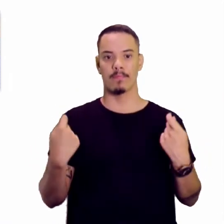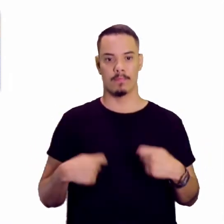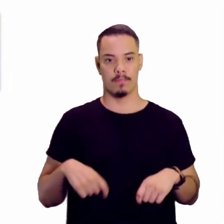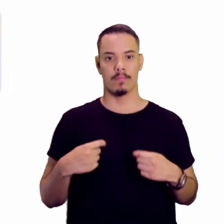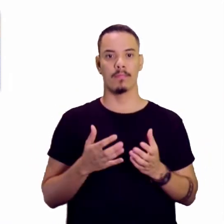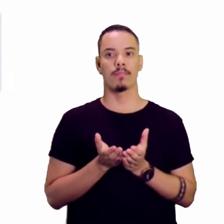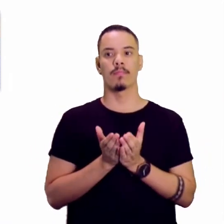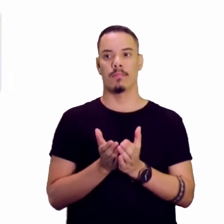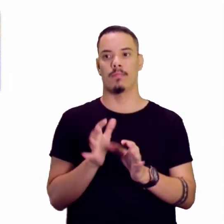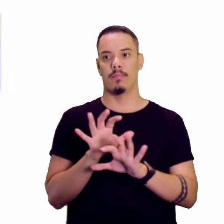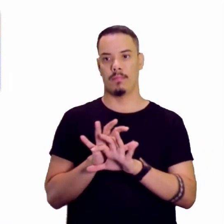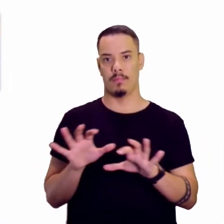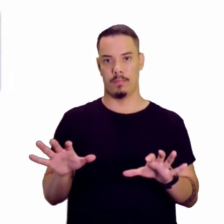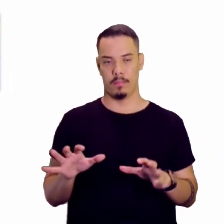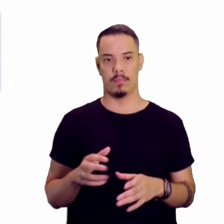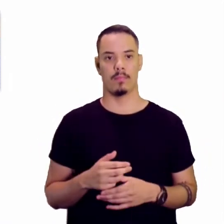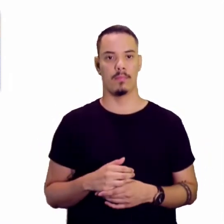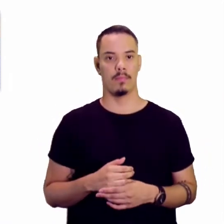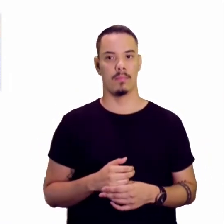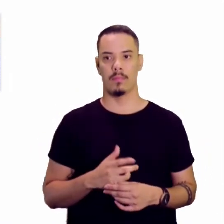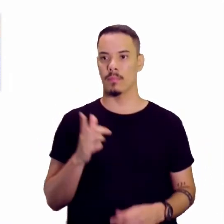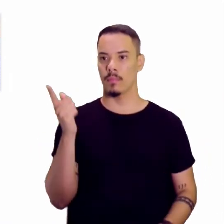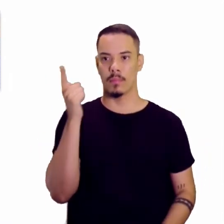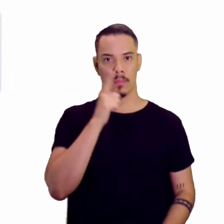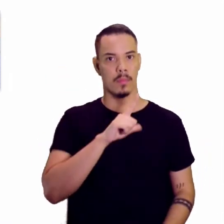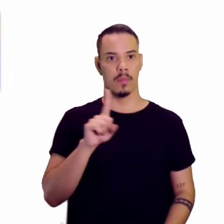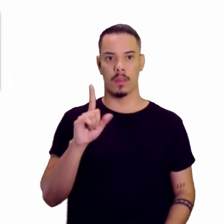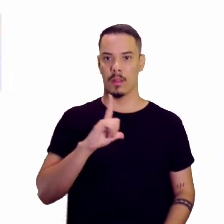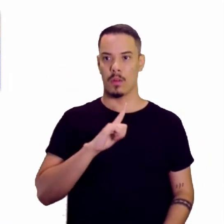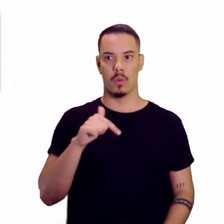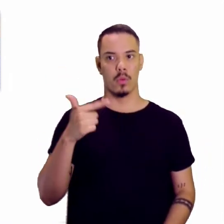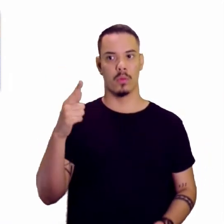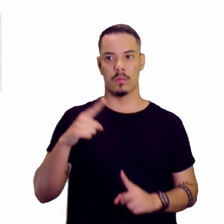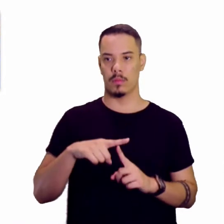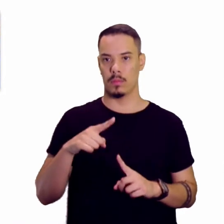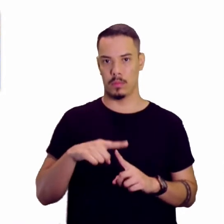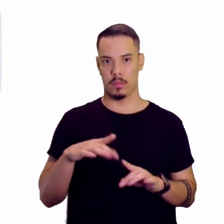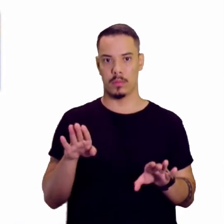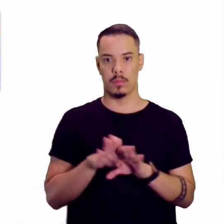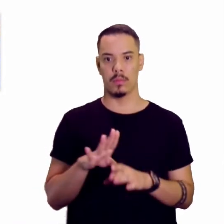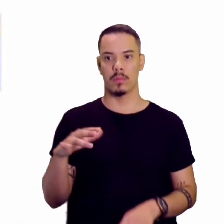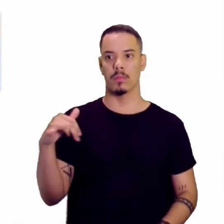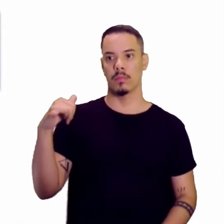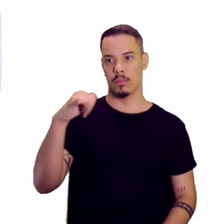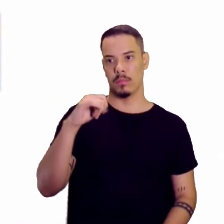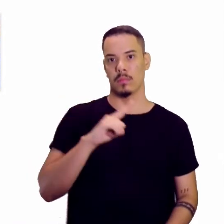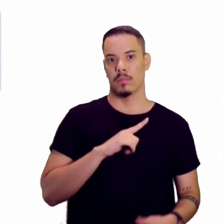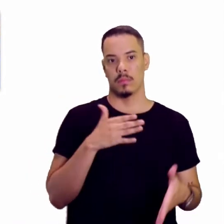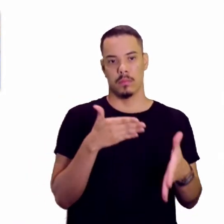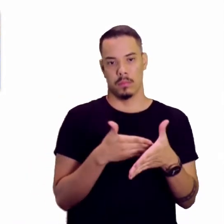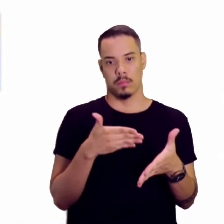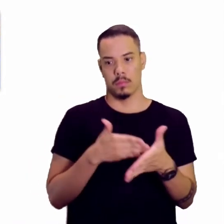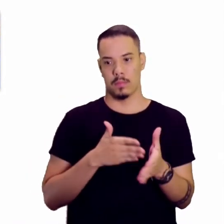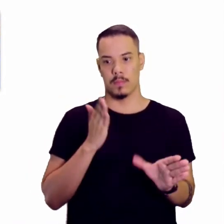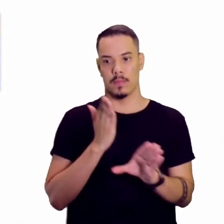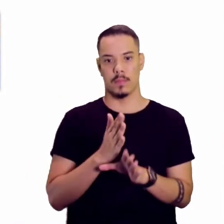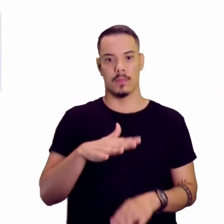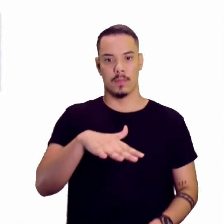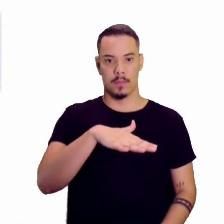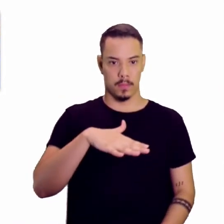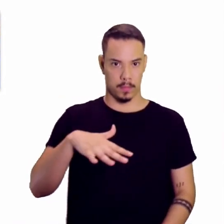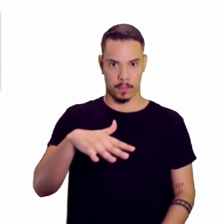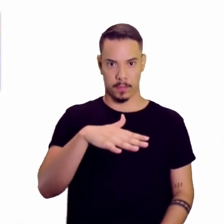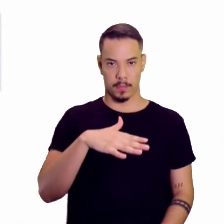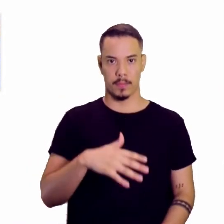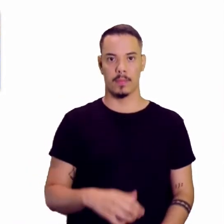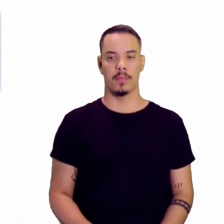navios quebra-gelo para passar. Não consegue, não tem outro tipo. Até os aviões têm dificuldade por causa da região, aí são esses